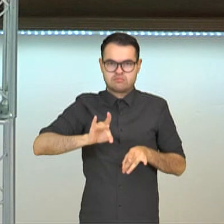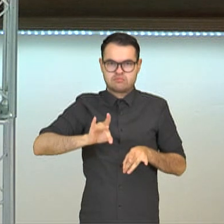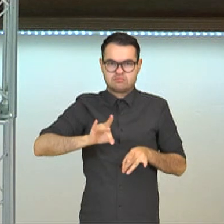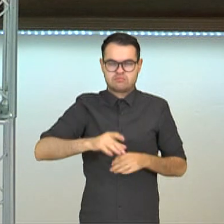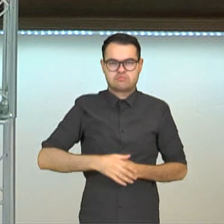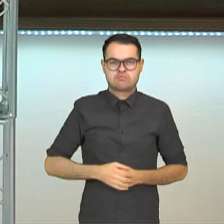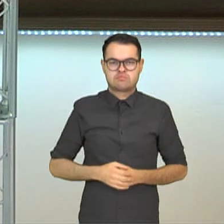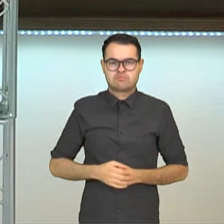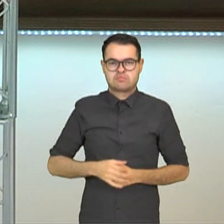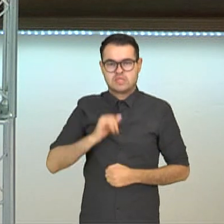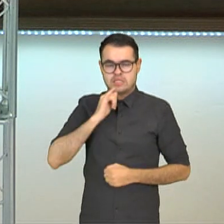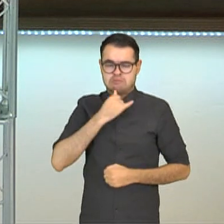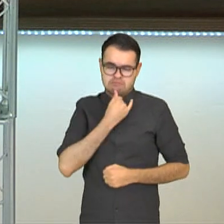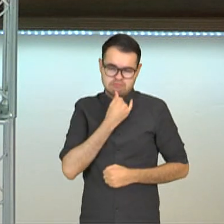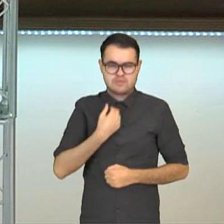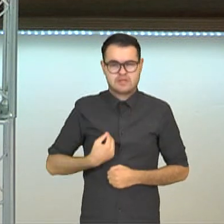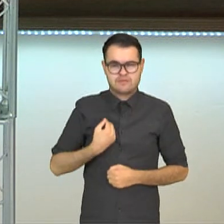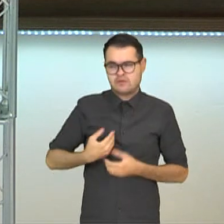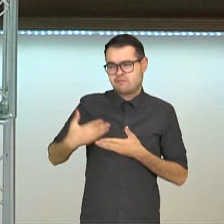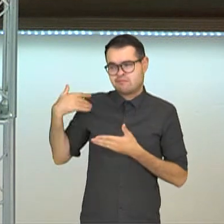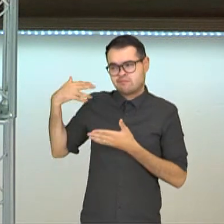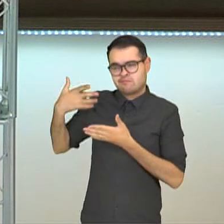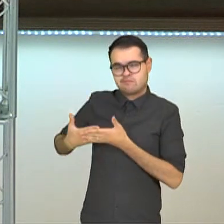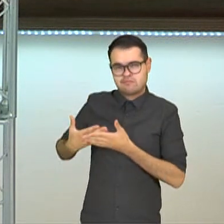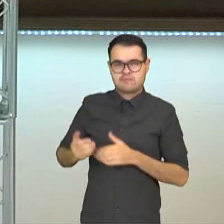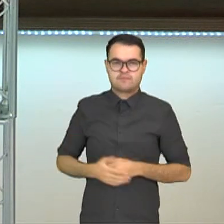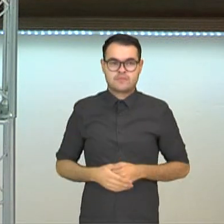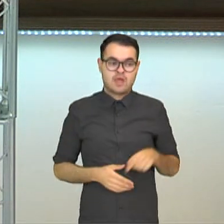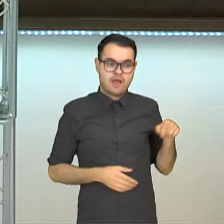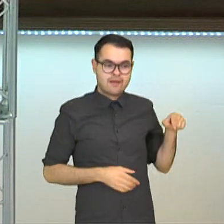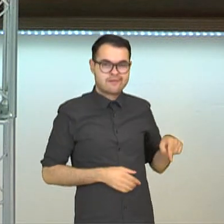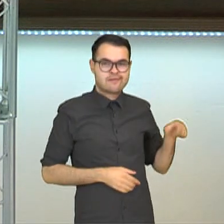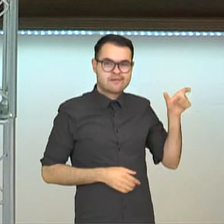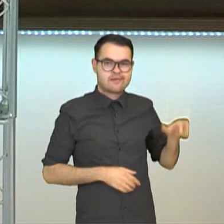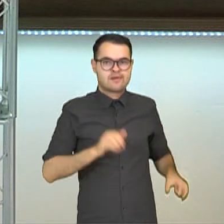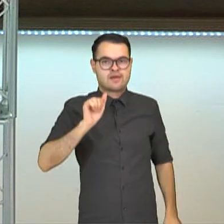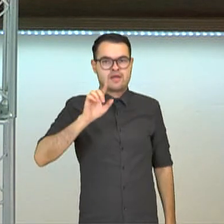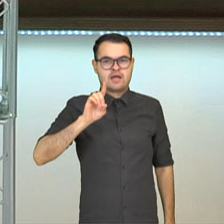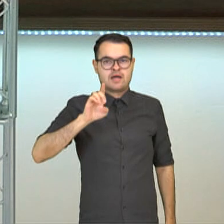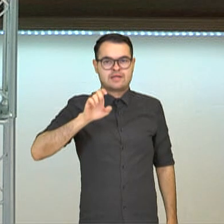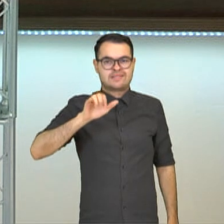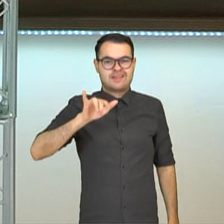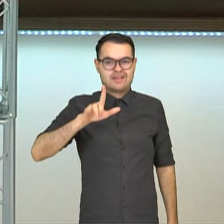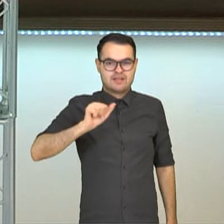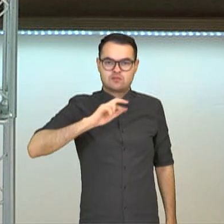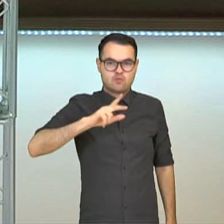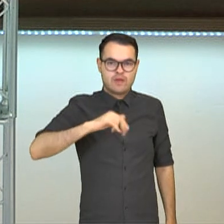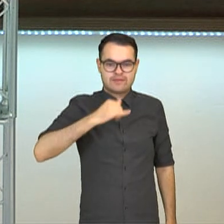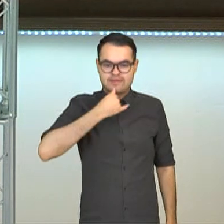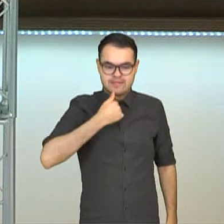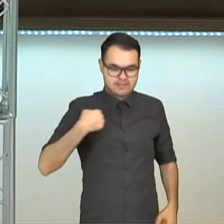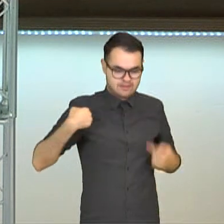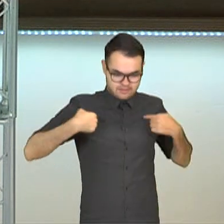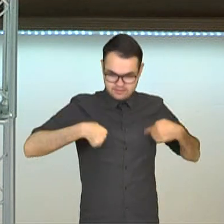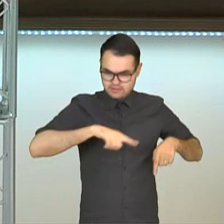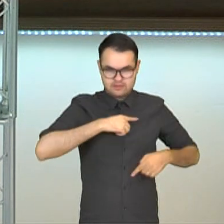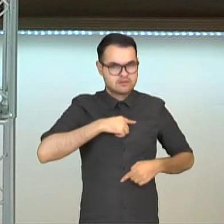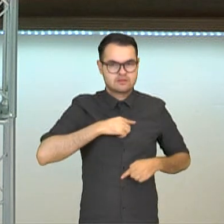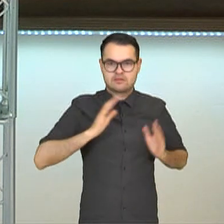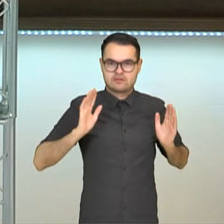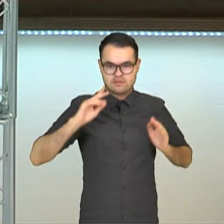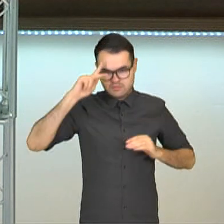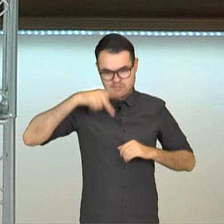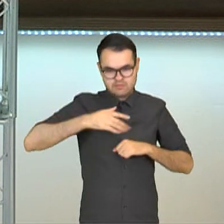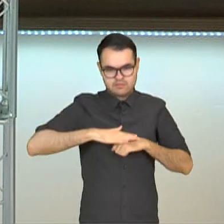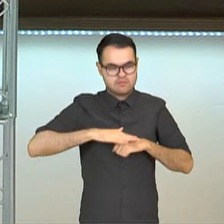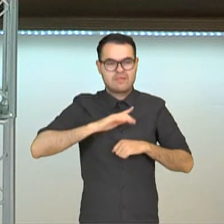das próprias tristezas. Aqui, a Adélia não fala das suas tristezas em si, mas fala da dificuldade que a maioria das